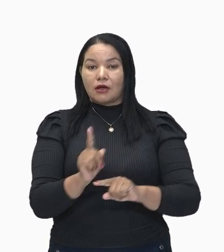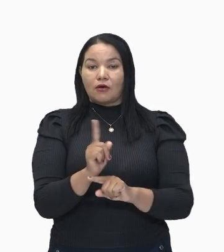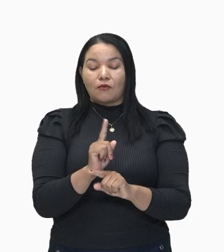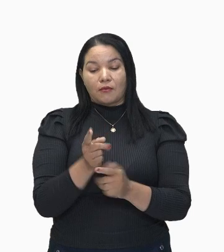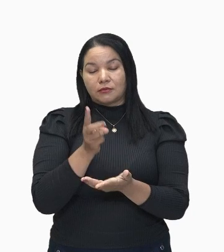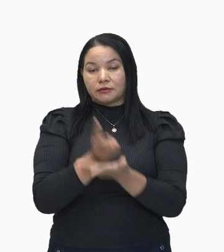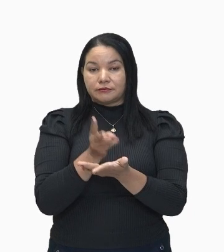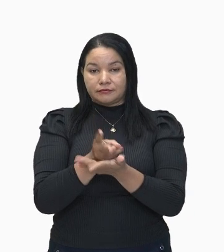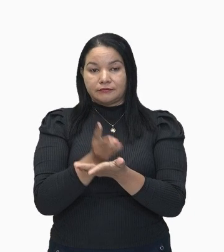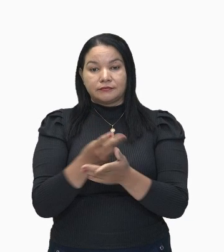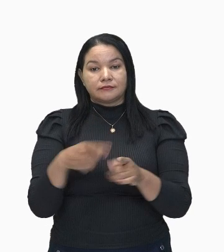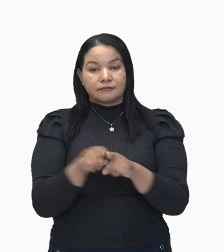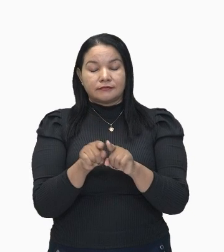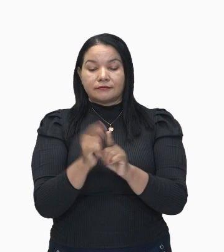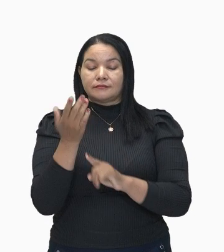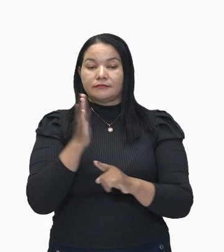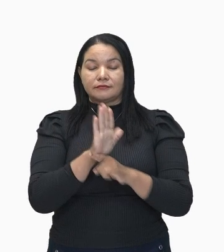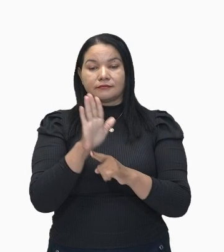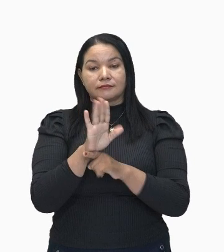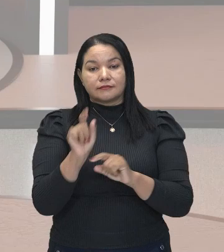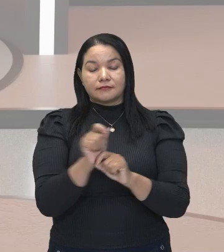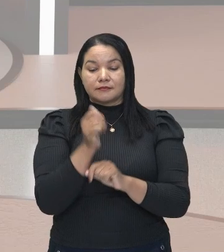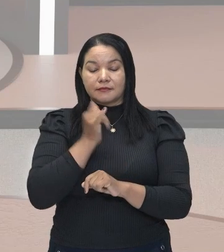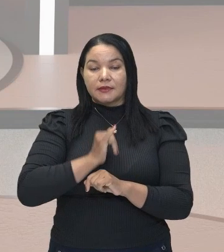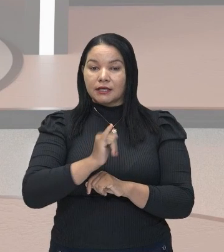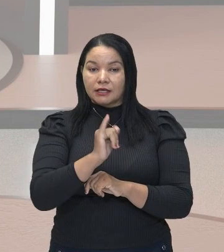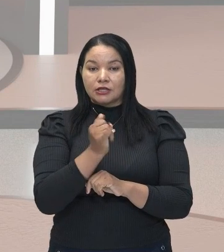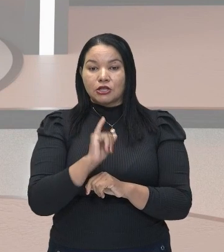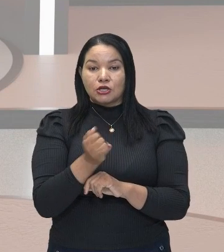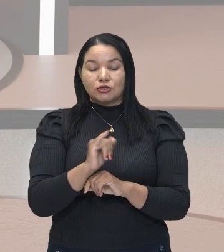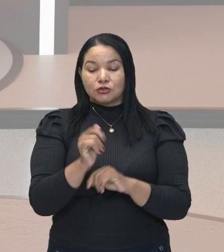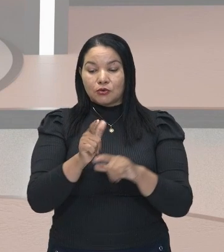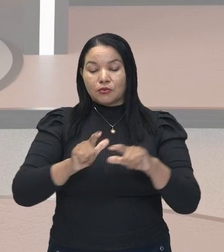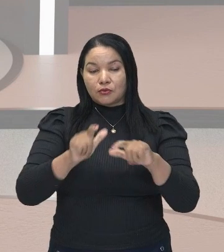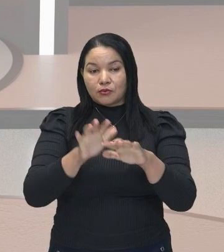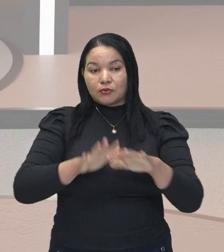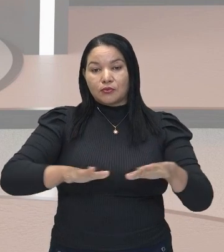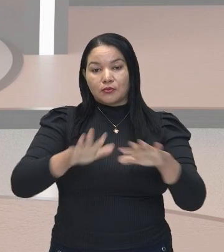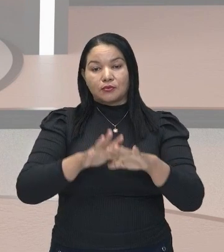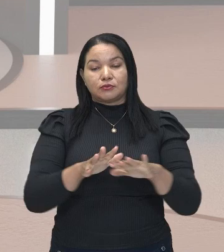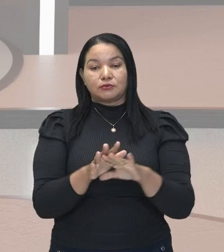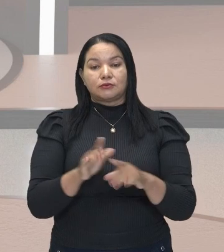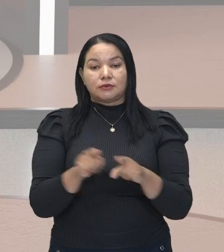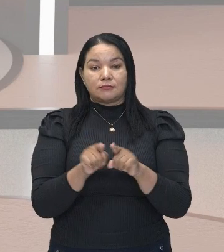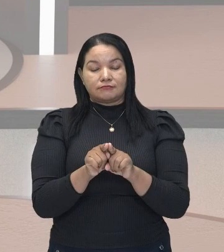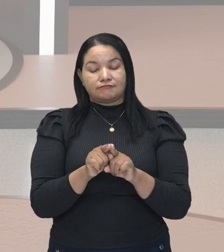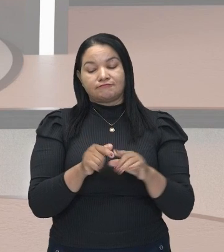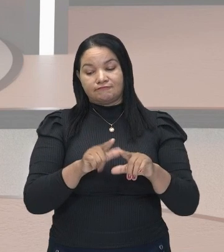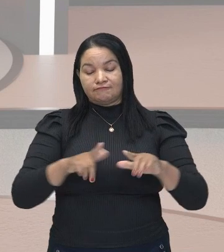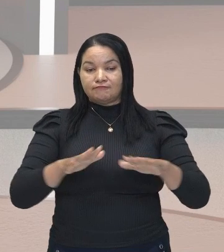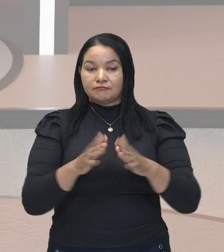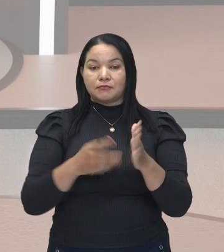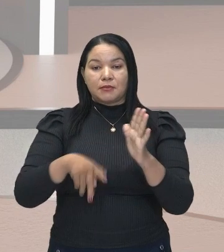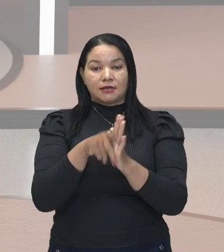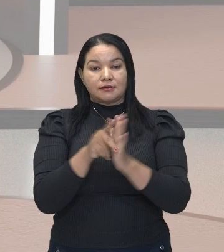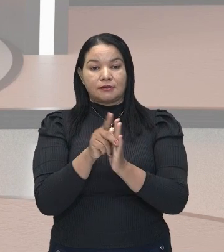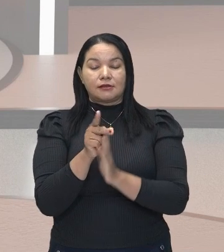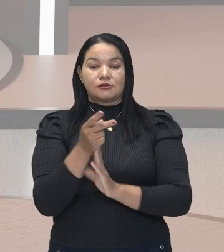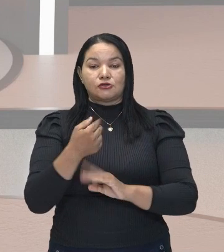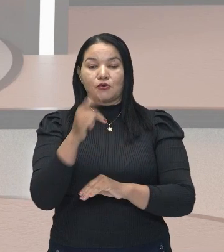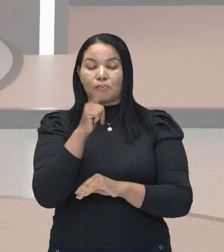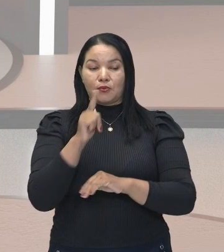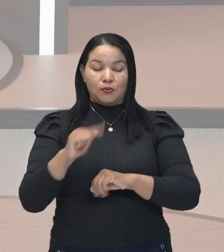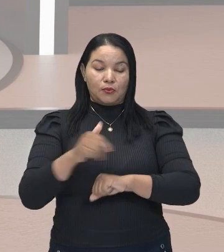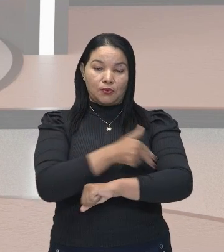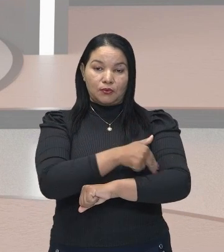gerar energia aí para essa região que acaba passando o rio Nilo, tá bom, gente? Agora,